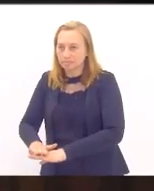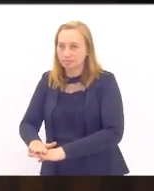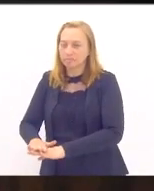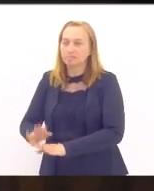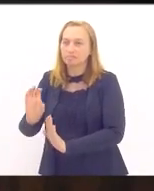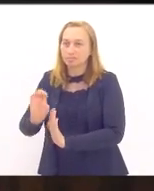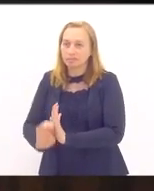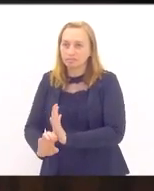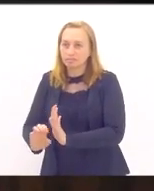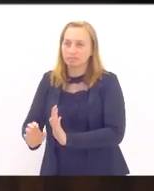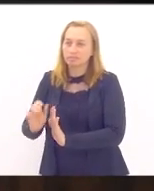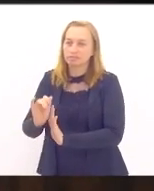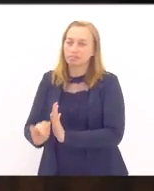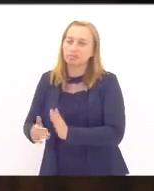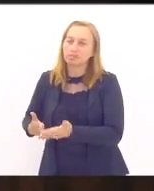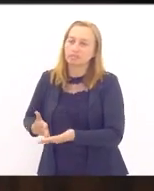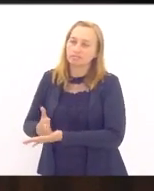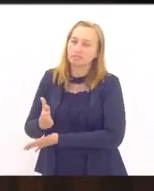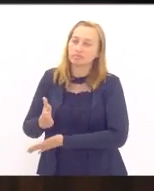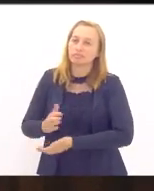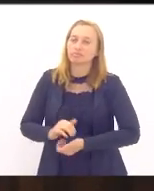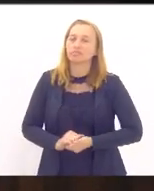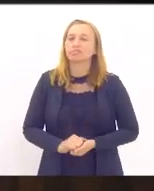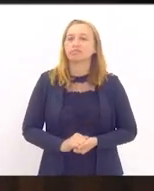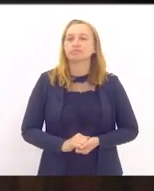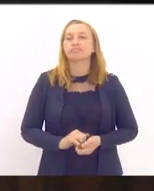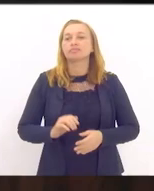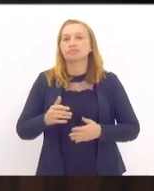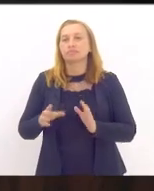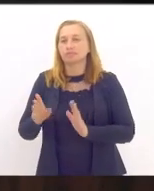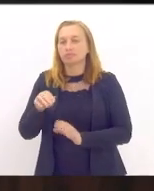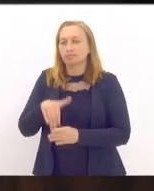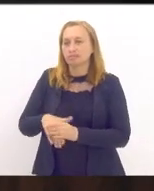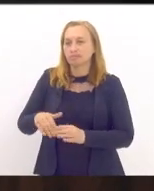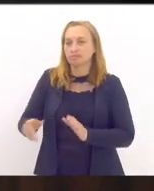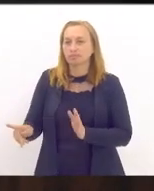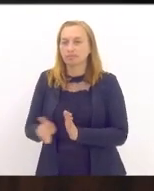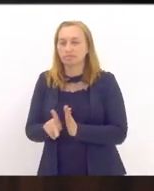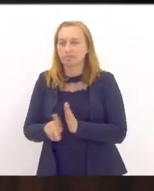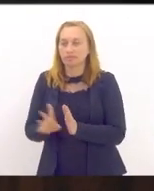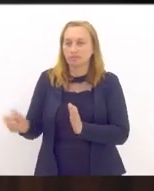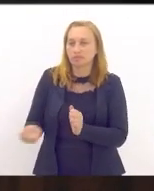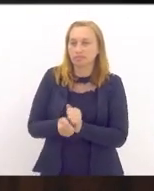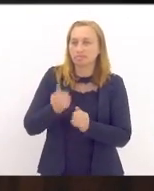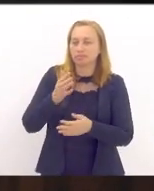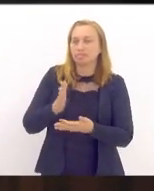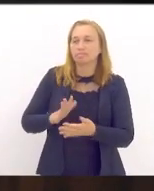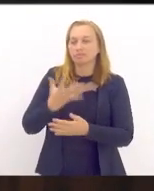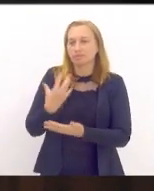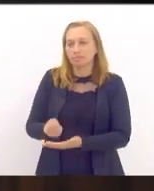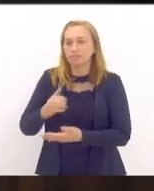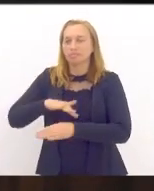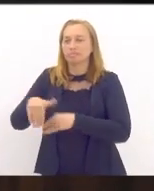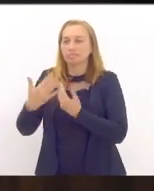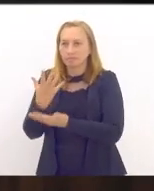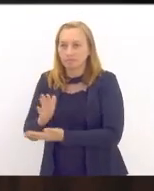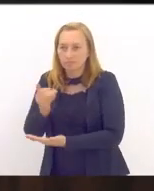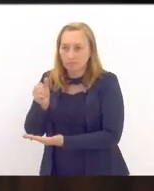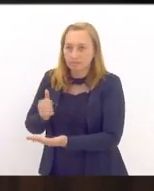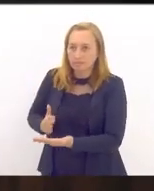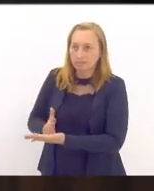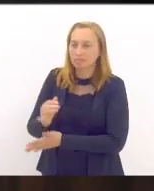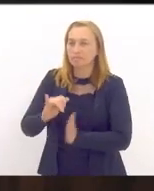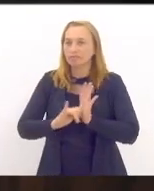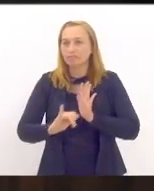emenda de redação senhores que a prova não permaneça Como estão aprovado em votação projeto assim emendado se eu acho que aprovam permanentes Como estão aprovado vai autógrafo